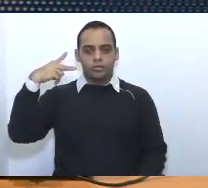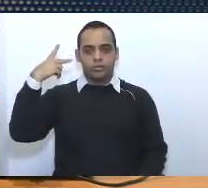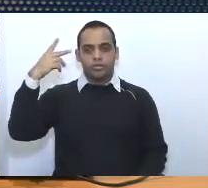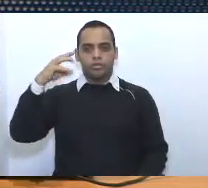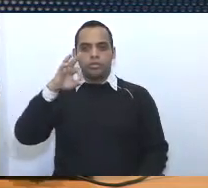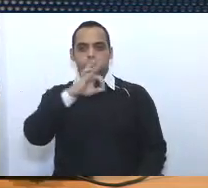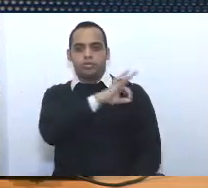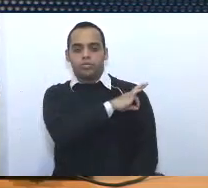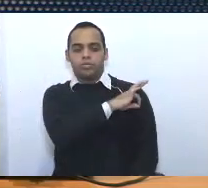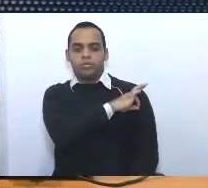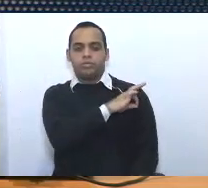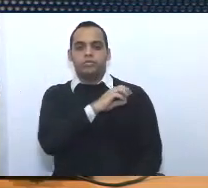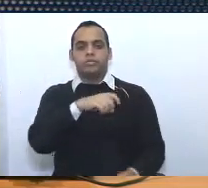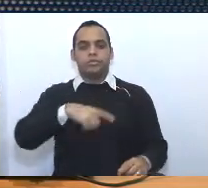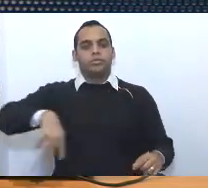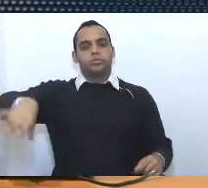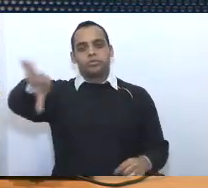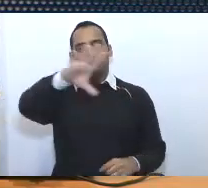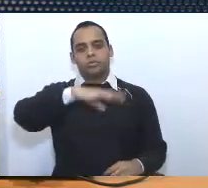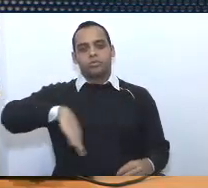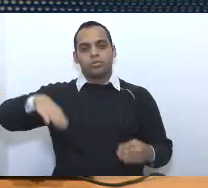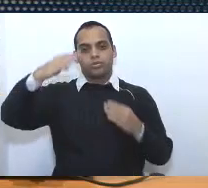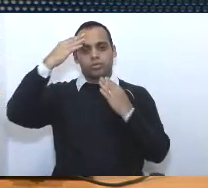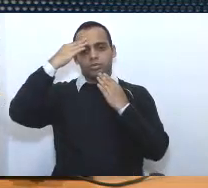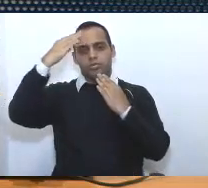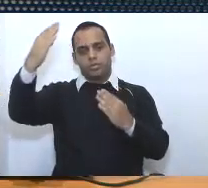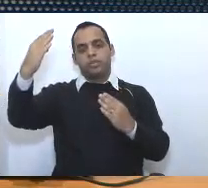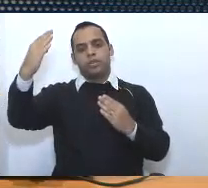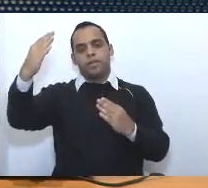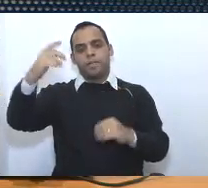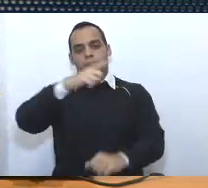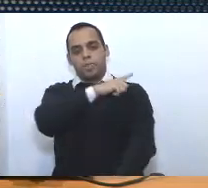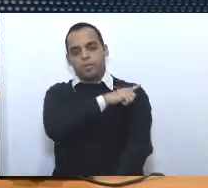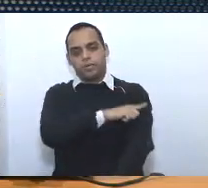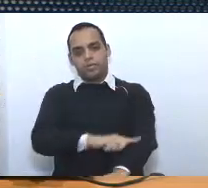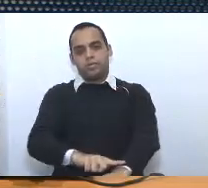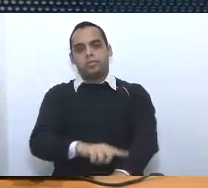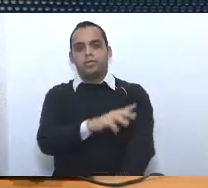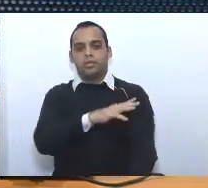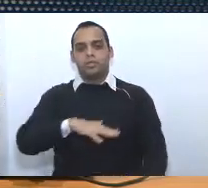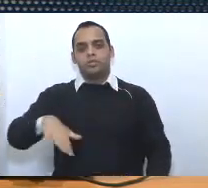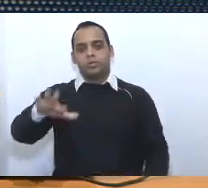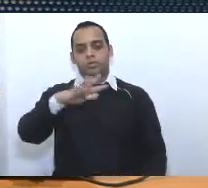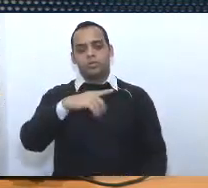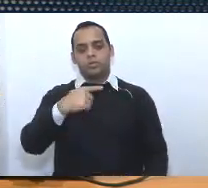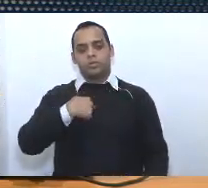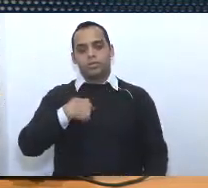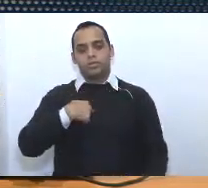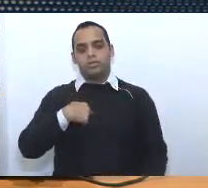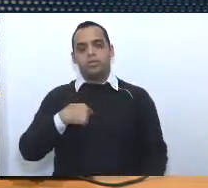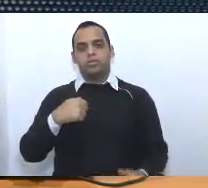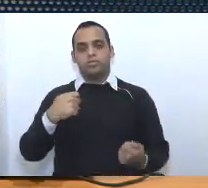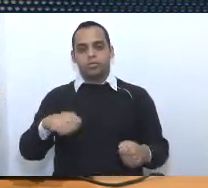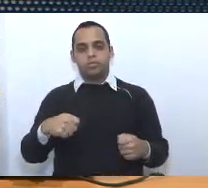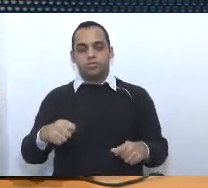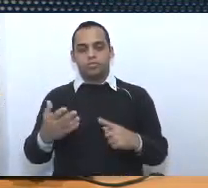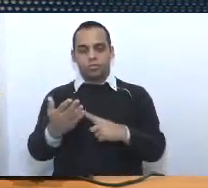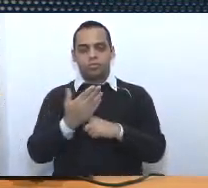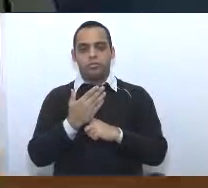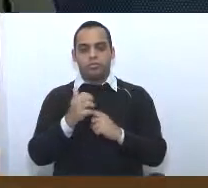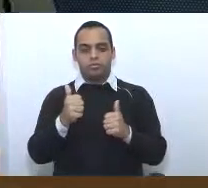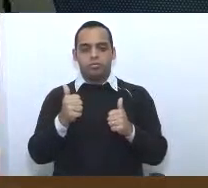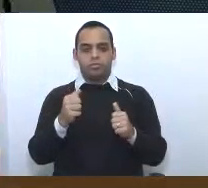seus familiares. Obrigado pela gentileza, obrigado pelo respeito e eu estou à disposição sem precisar marcar horário comigo.